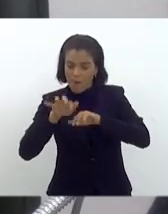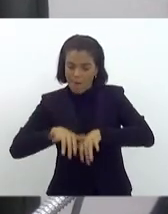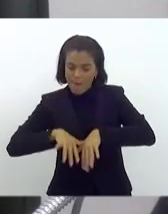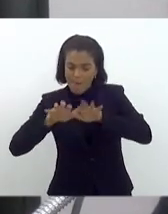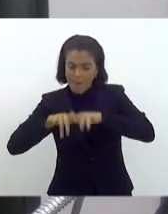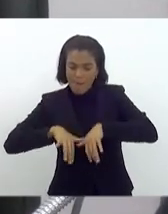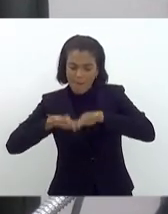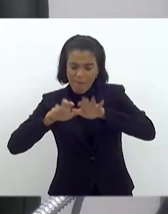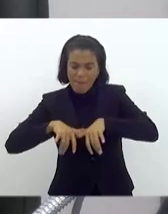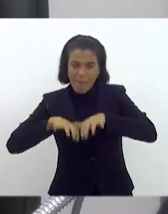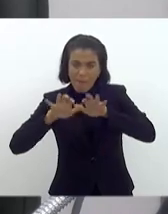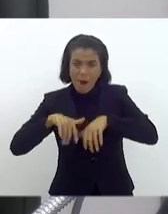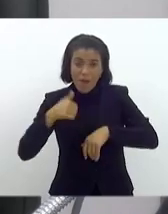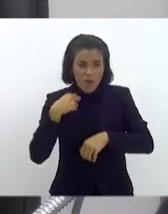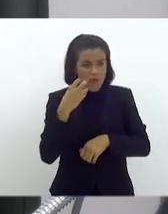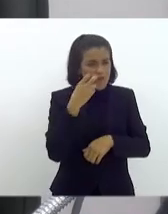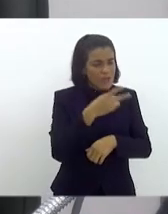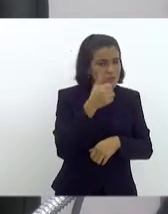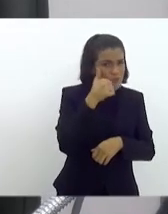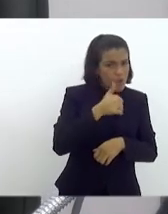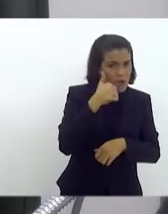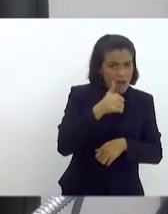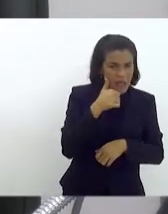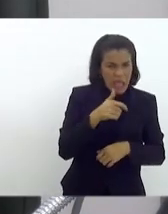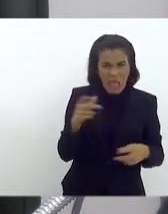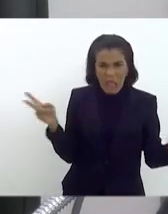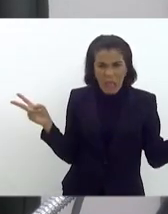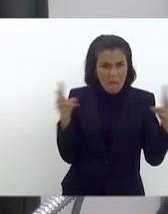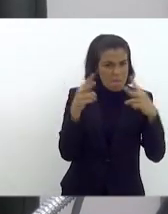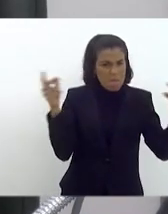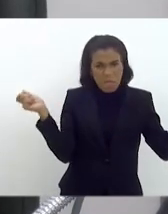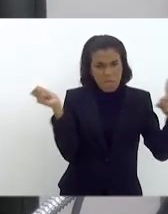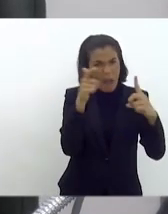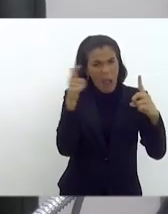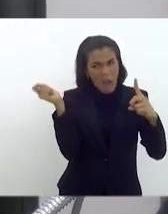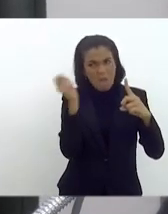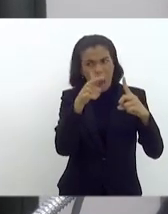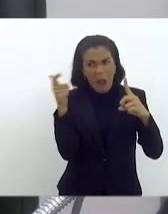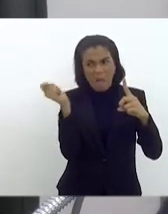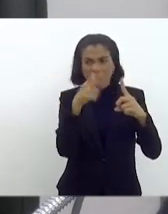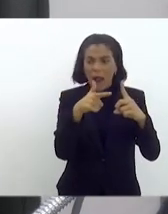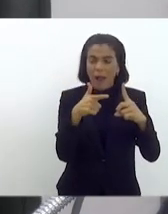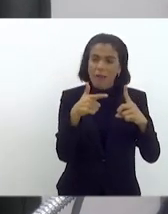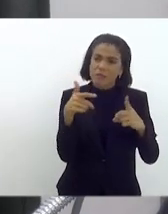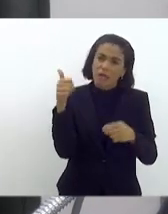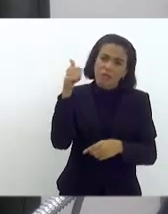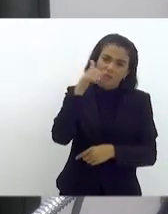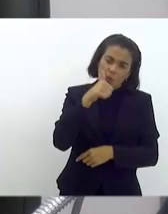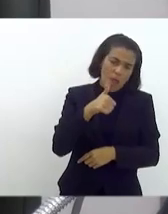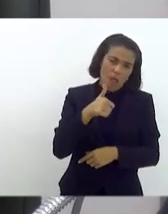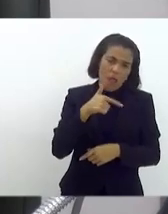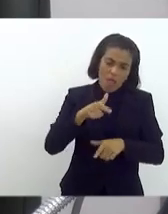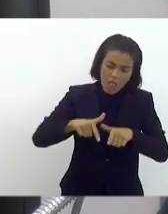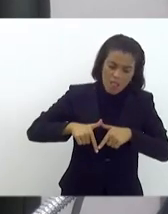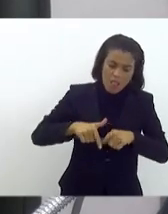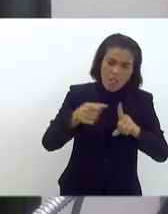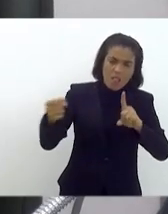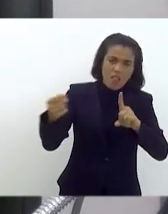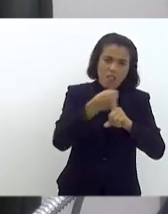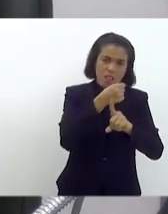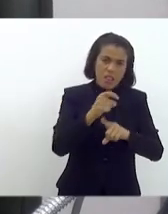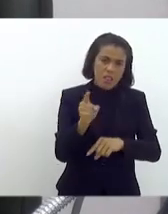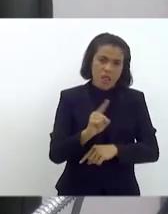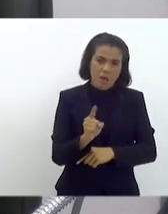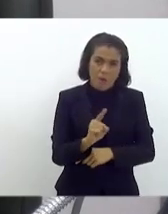toda vez que eu vejo uma mulher atacar outra mulher de graça só que graças a Deus As mulheres não chegam veio de fato mas a